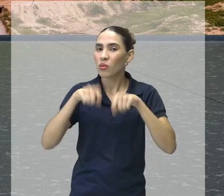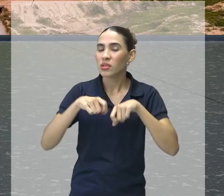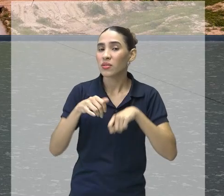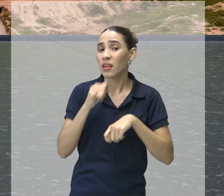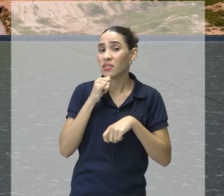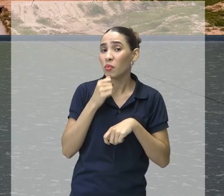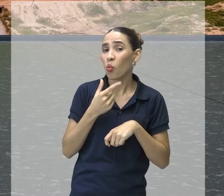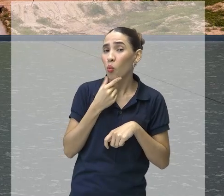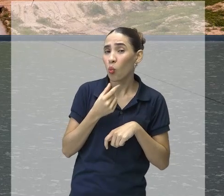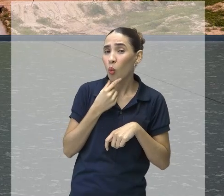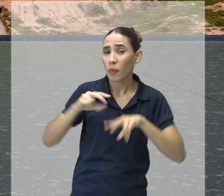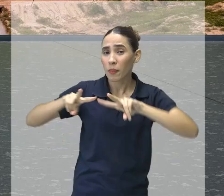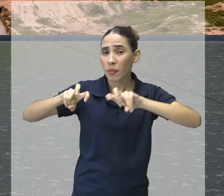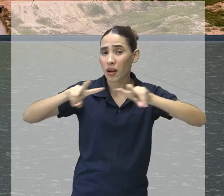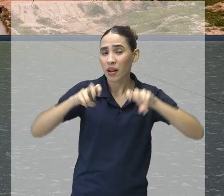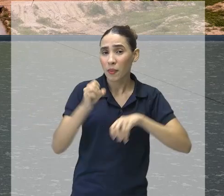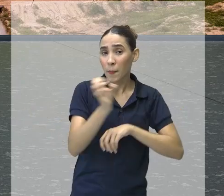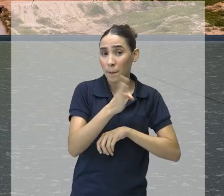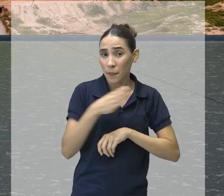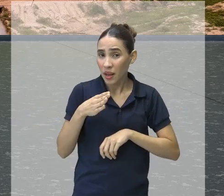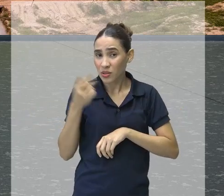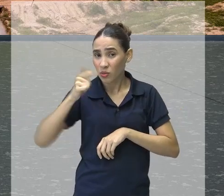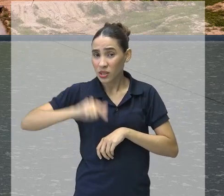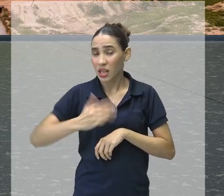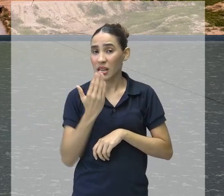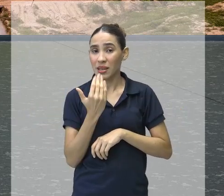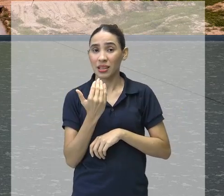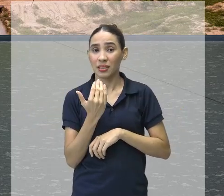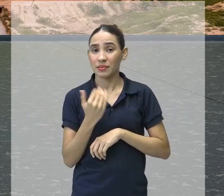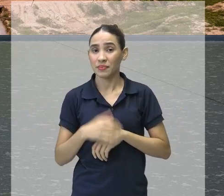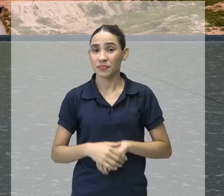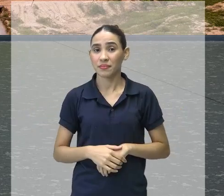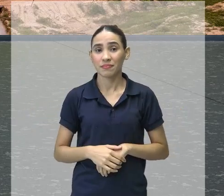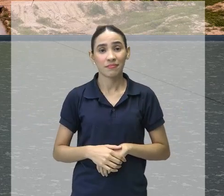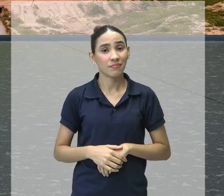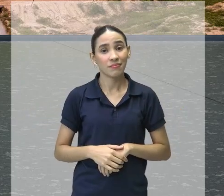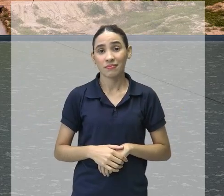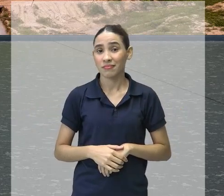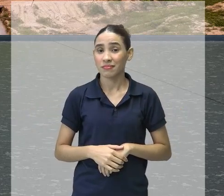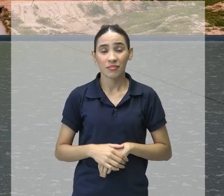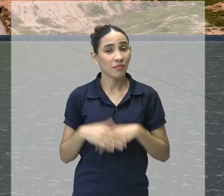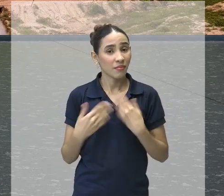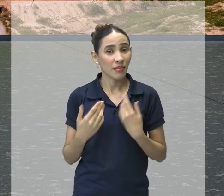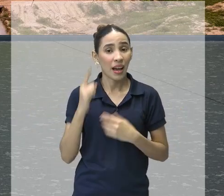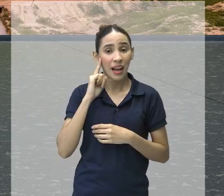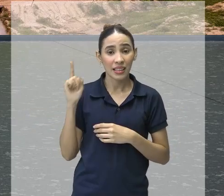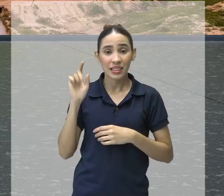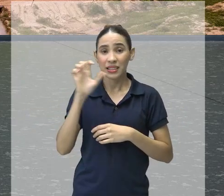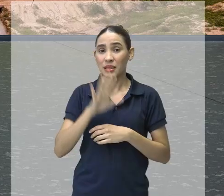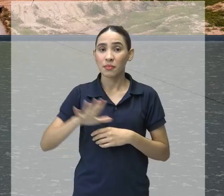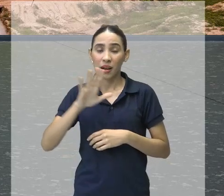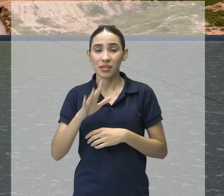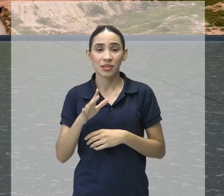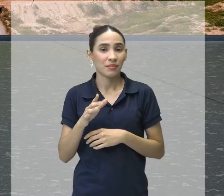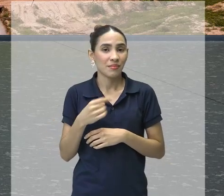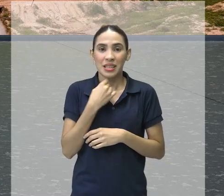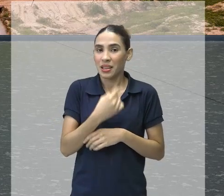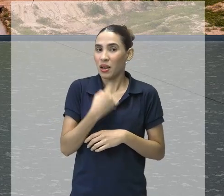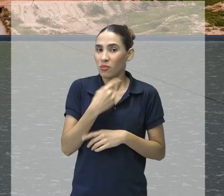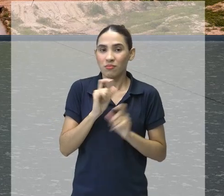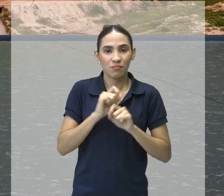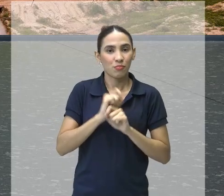possível o homem extrair um peixe para se alimentar? Pelo visto, por essa imagem, isso